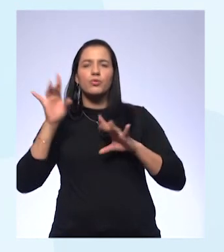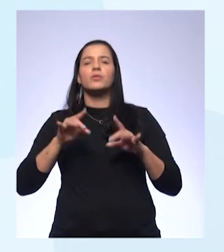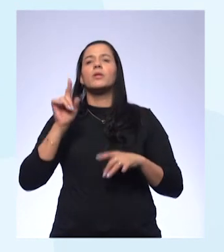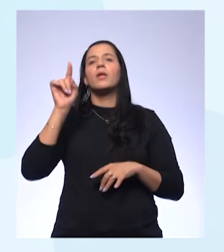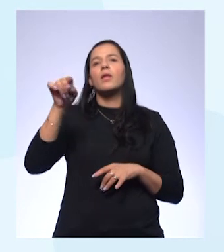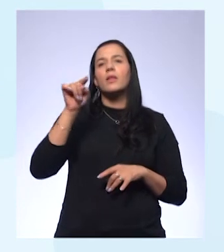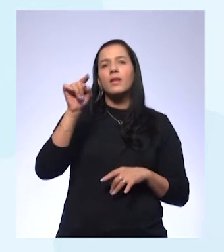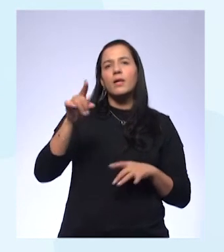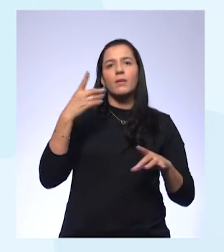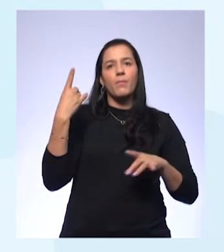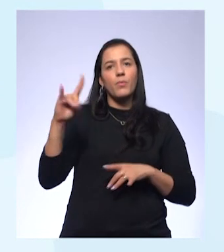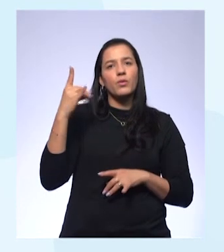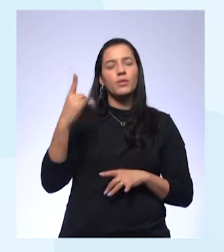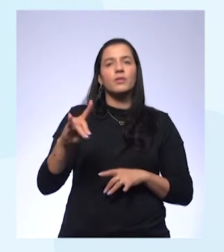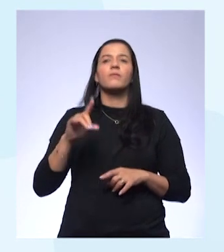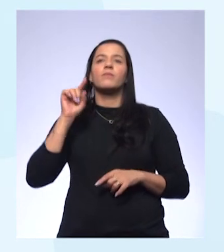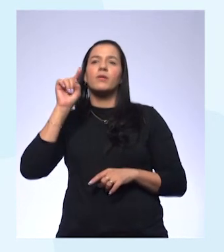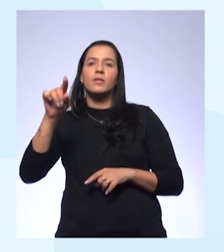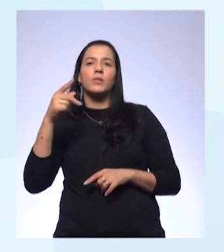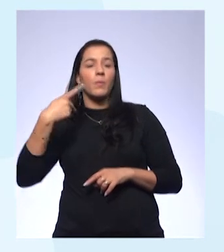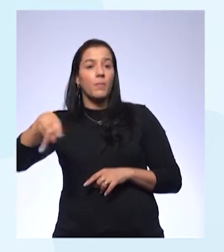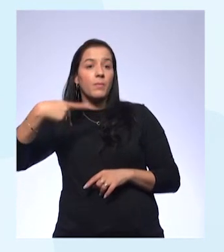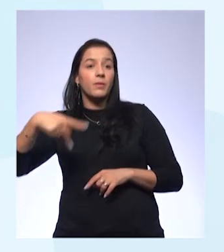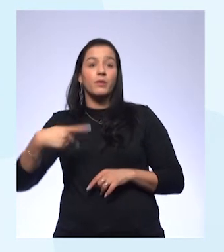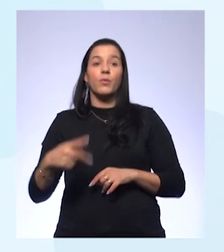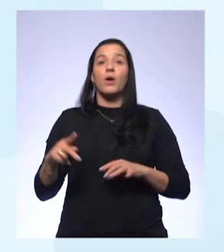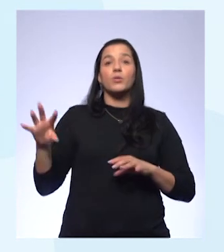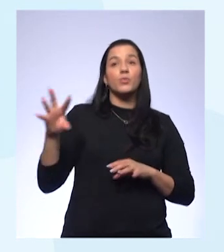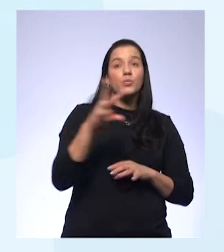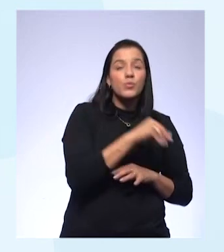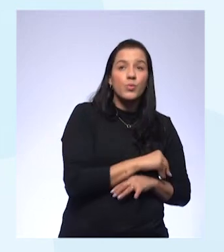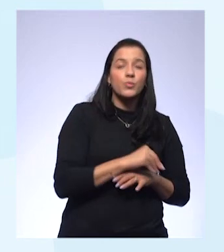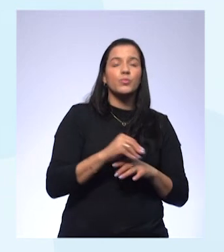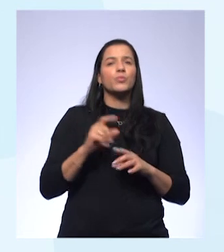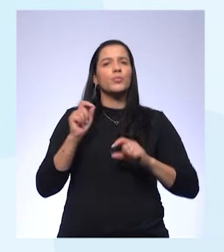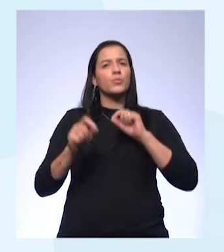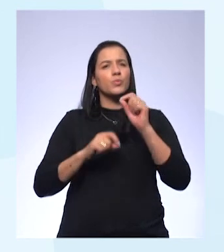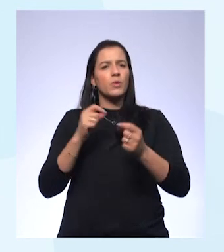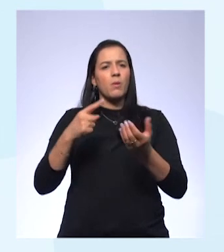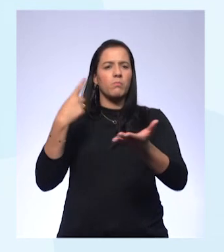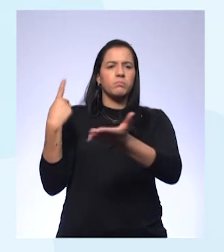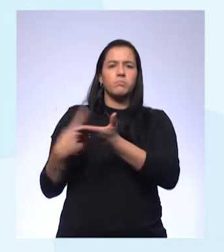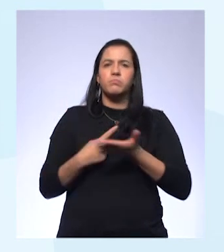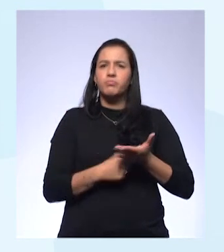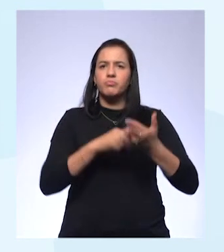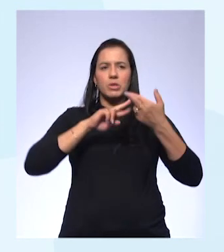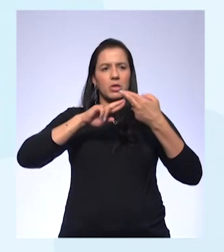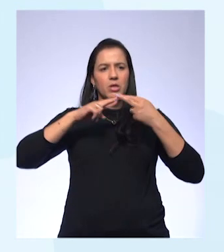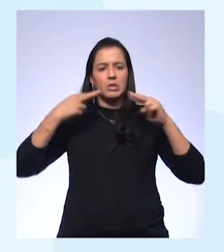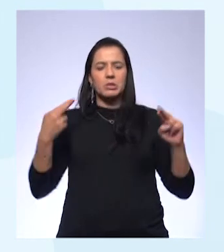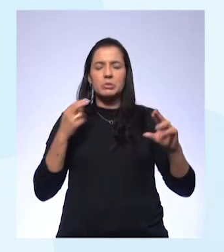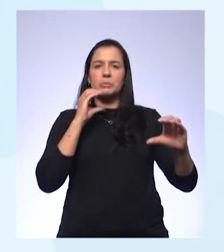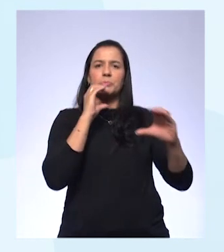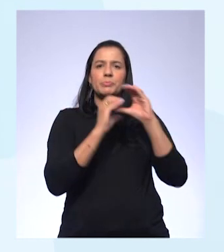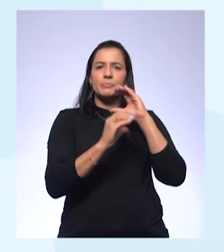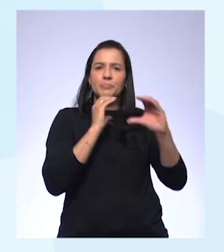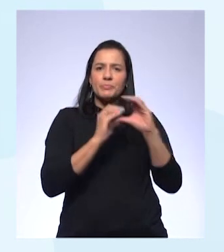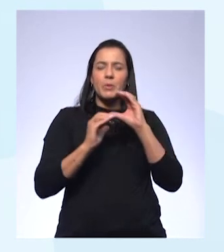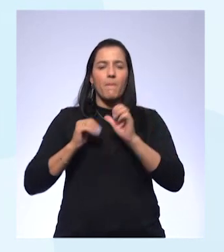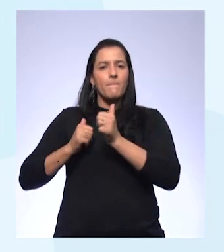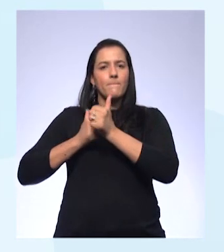e do Paraguai chegaram a manter entre si uma poderosa rede de comunicação para